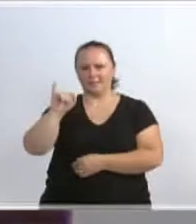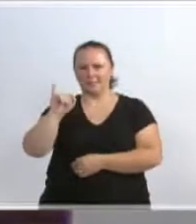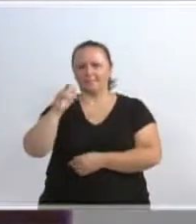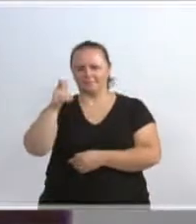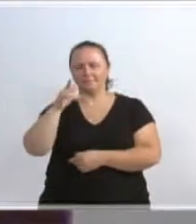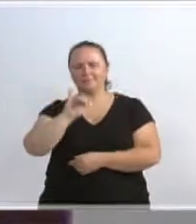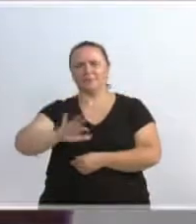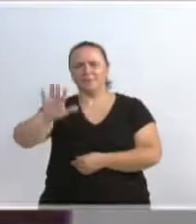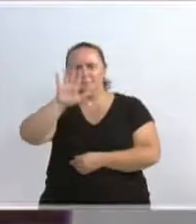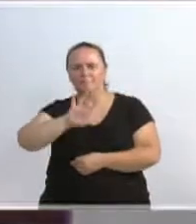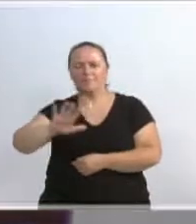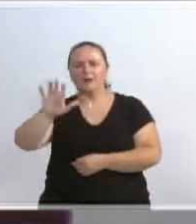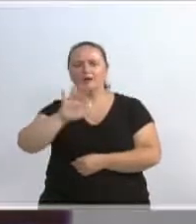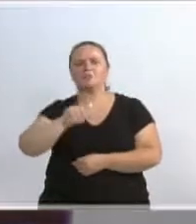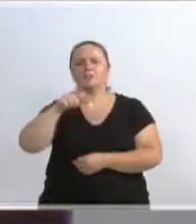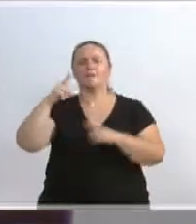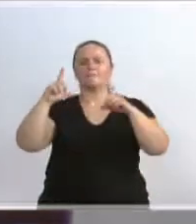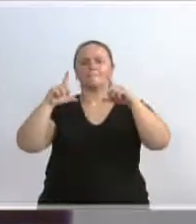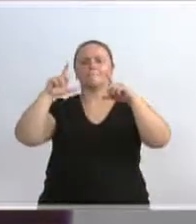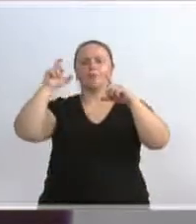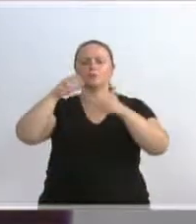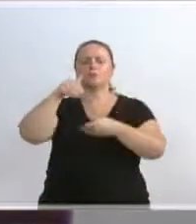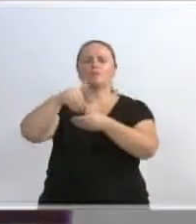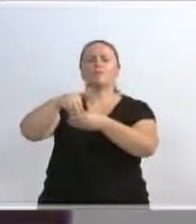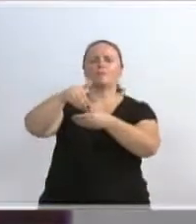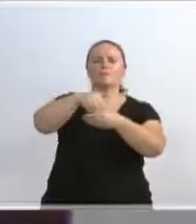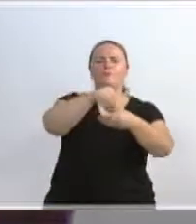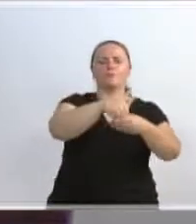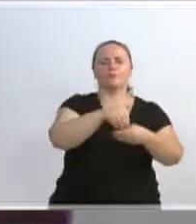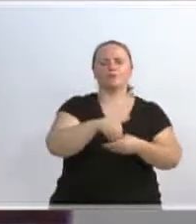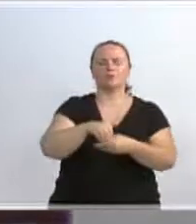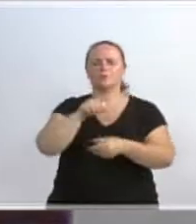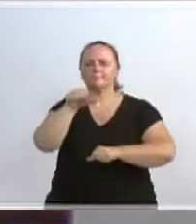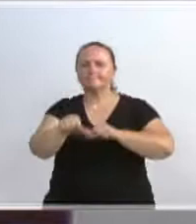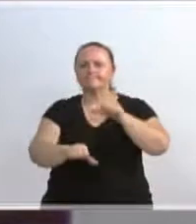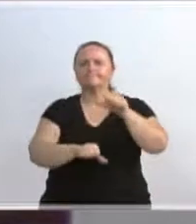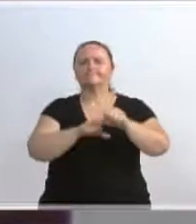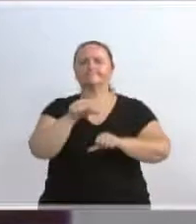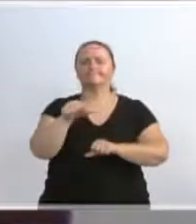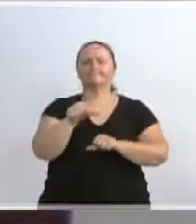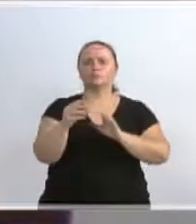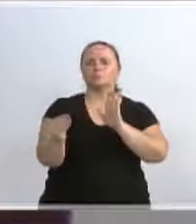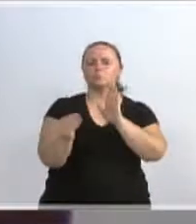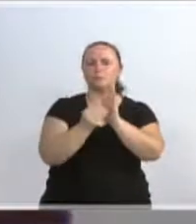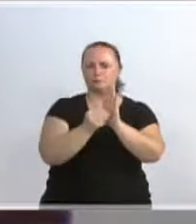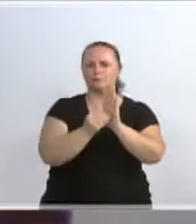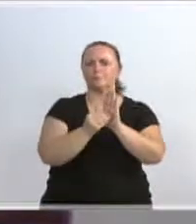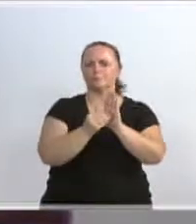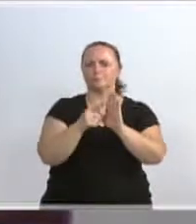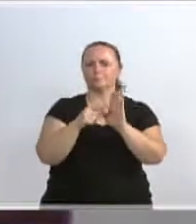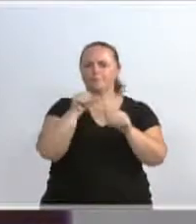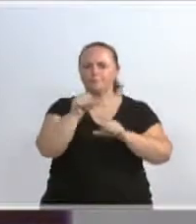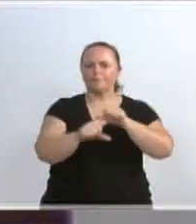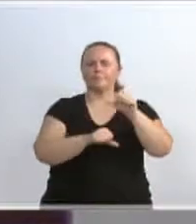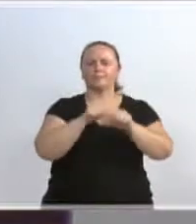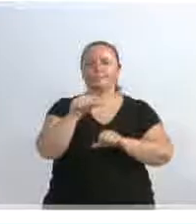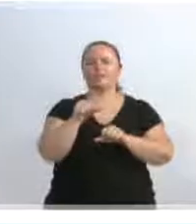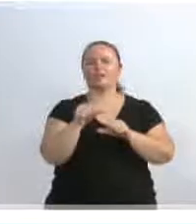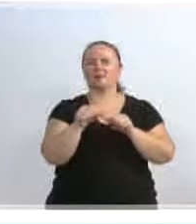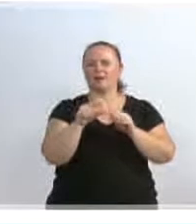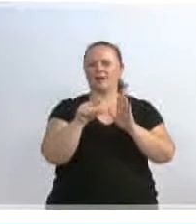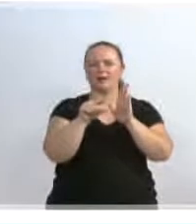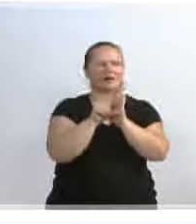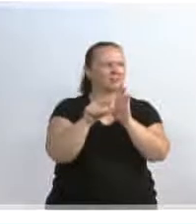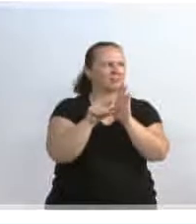as imagens da foto da votação, da alteração do dispositivo, certo? Do termo